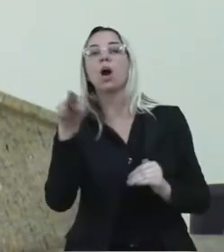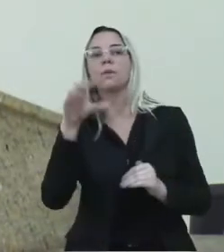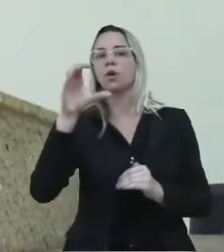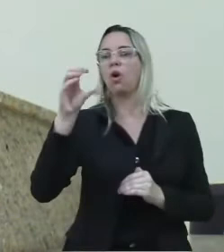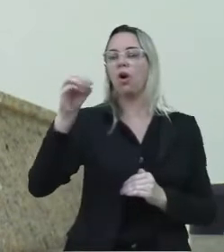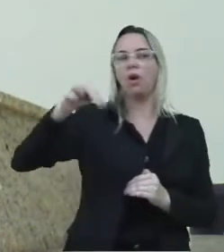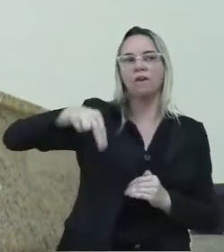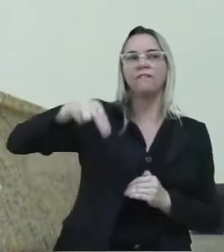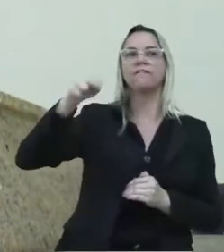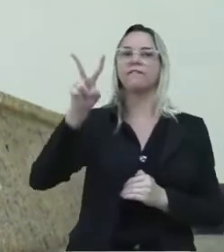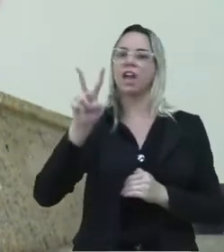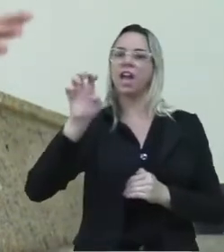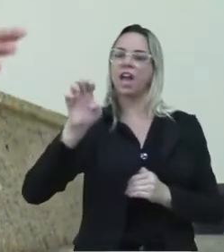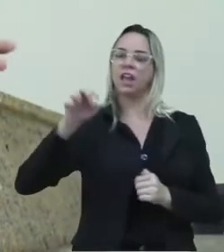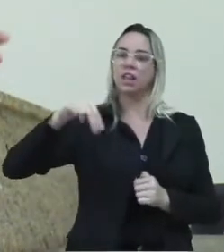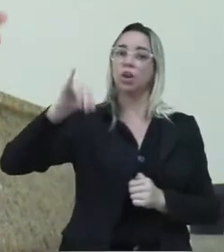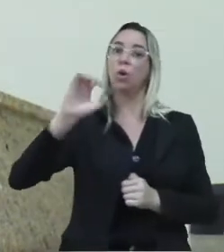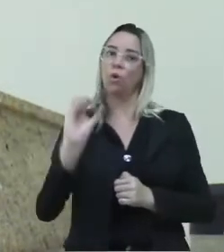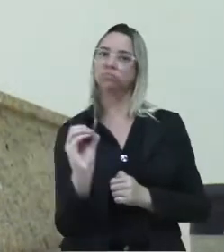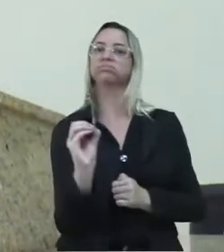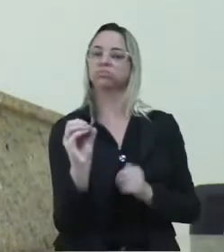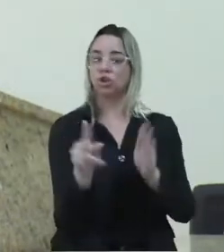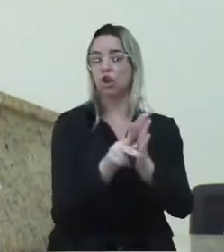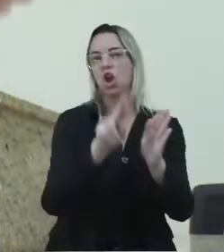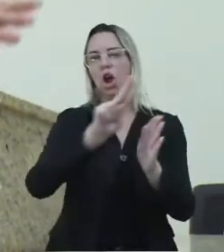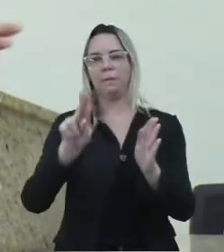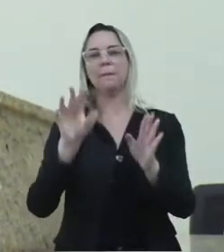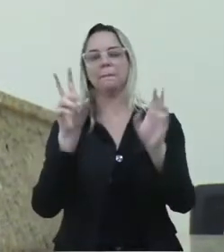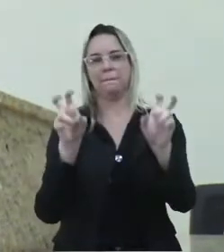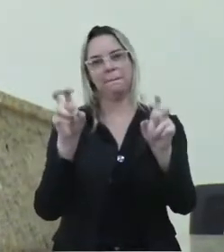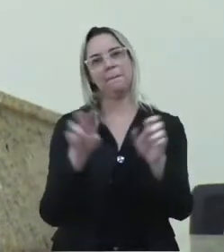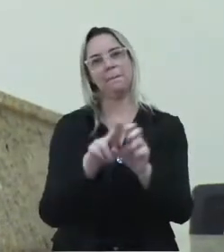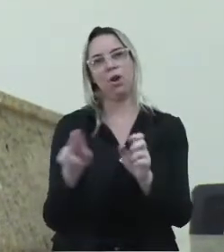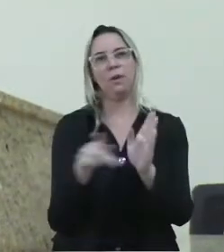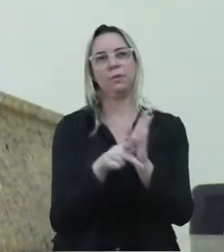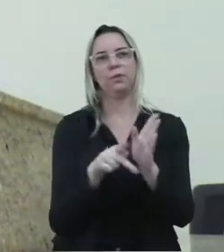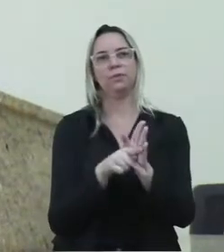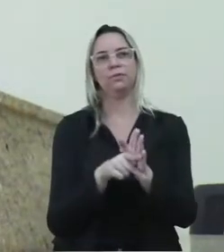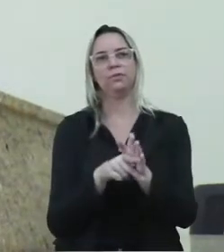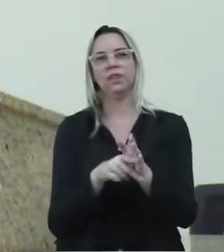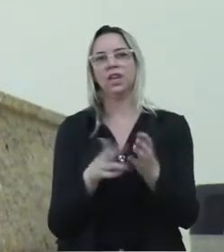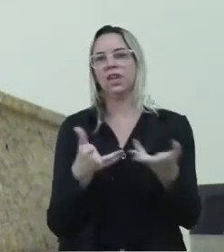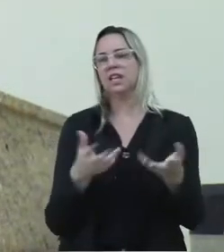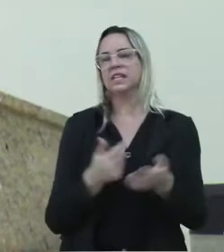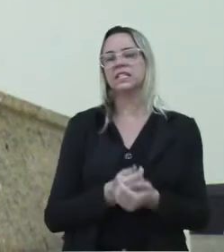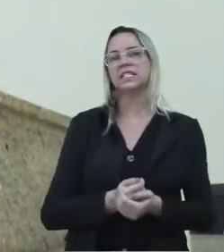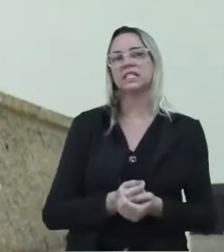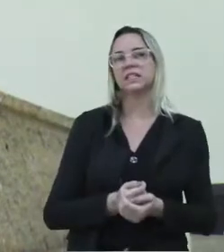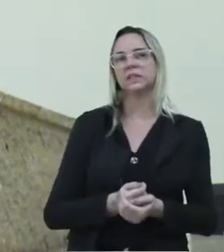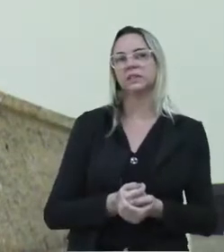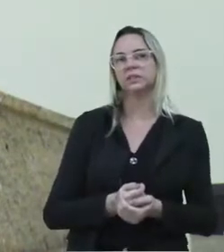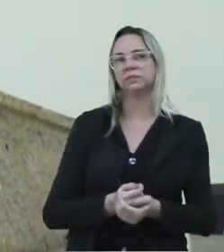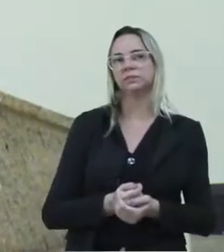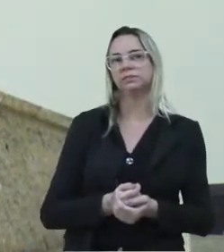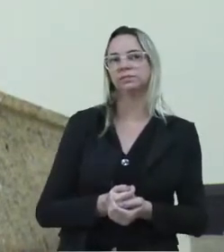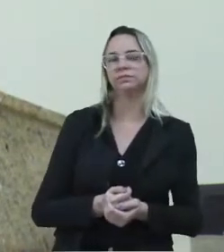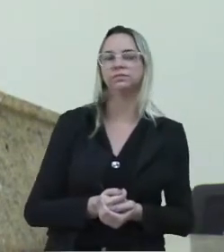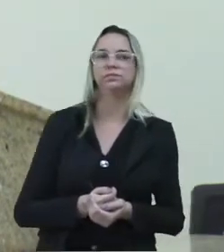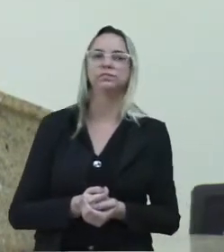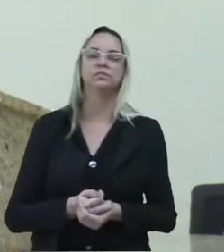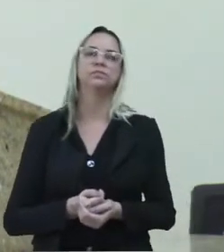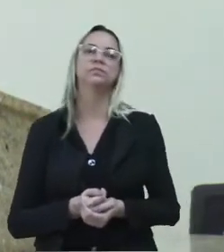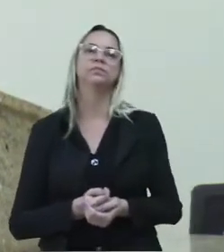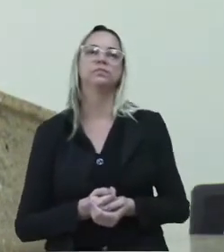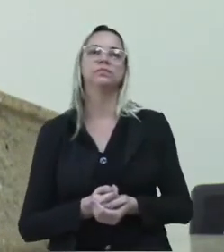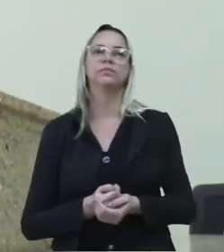certo? Não é em caixa, convênio, e muitos desmantelados, sem estar sem ter feito a prestação de conta devido certinho,